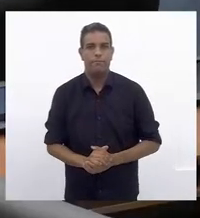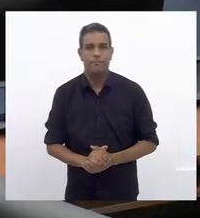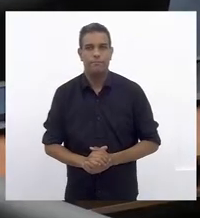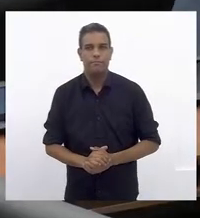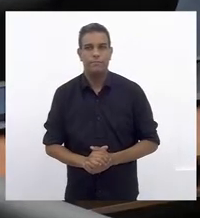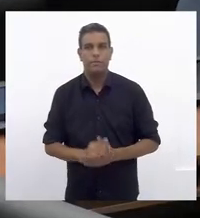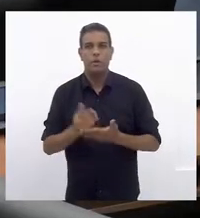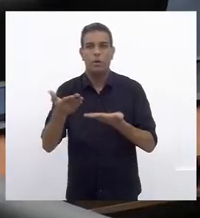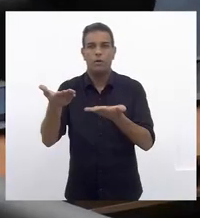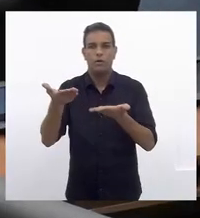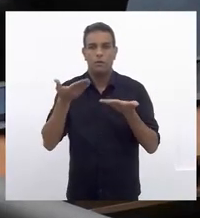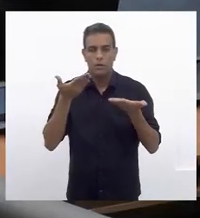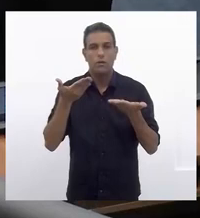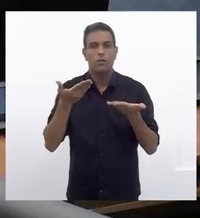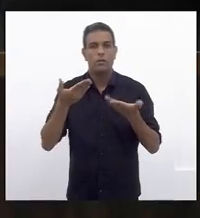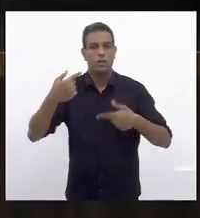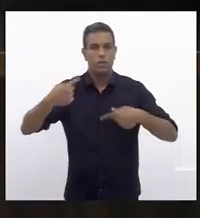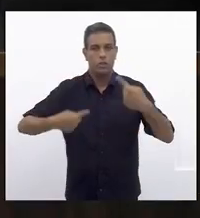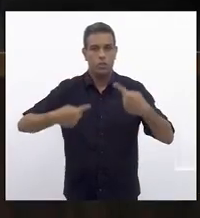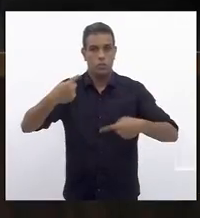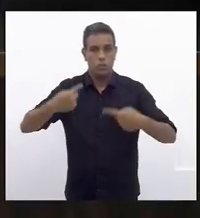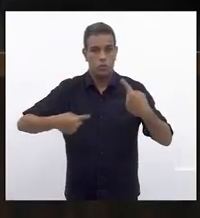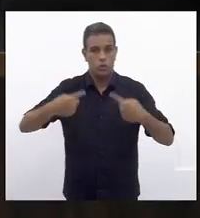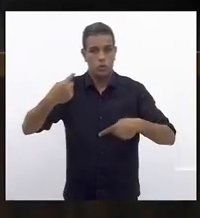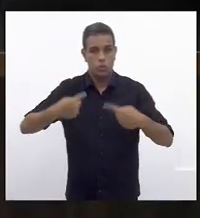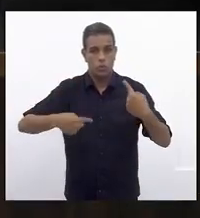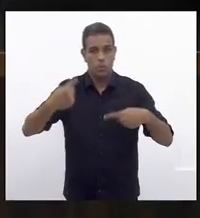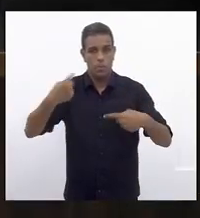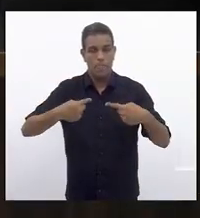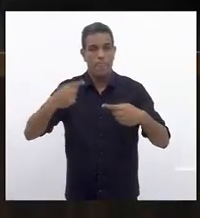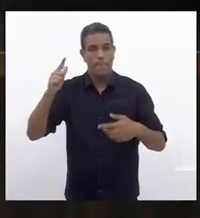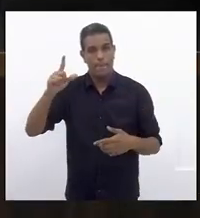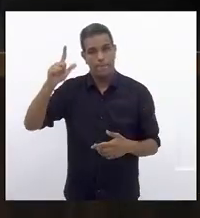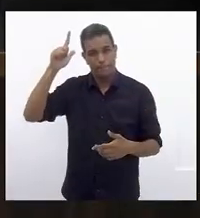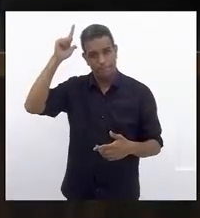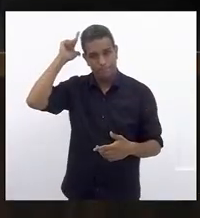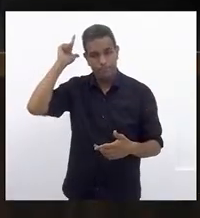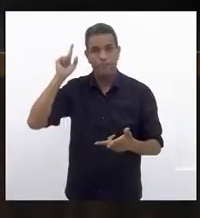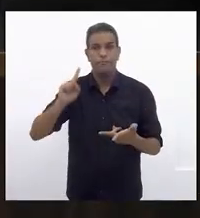Tia Ju. Então, para discutir, Luiz Paulo,